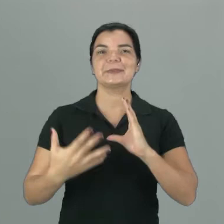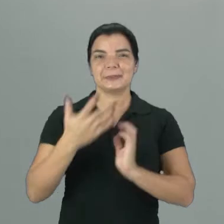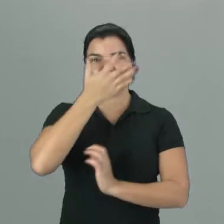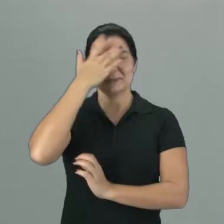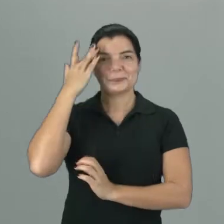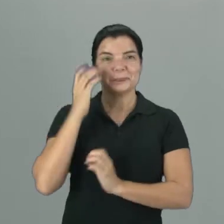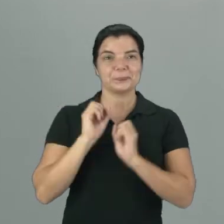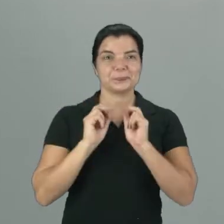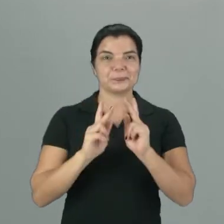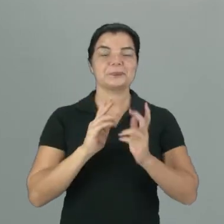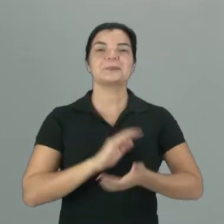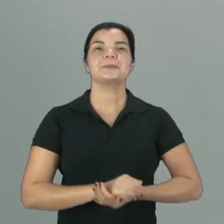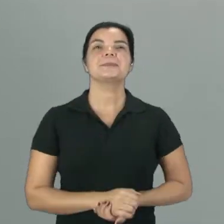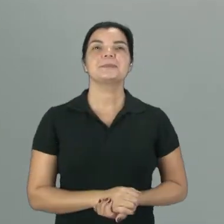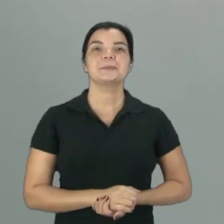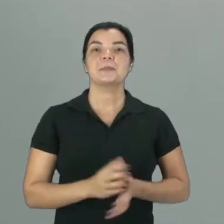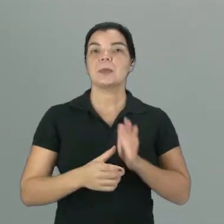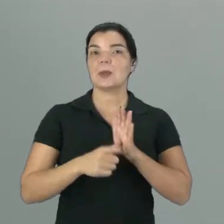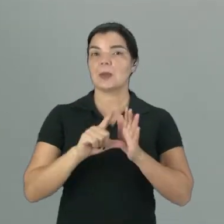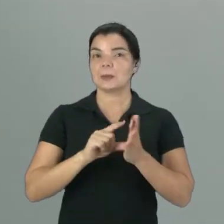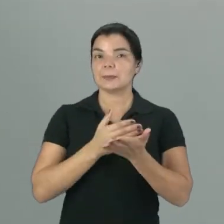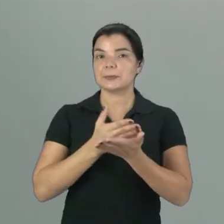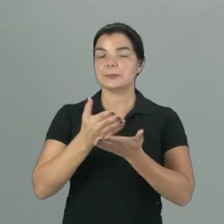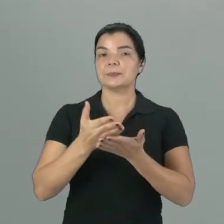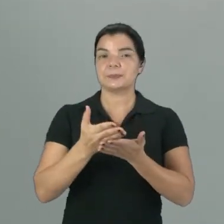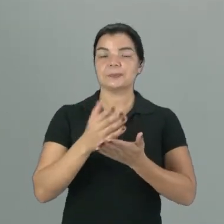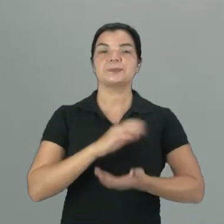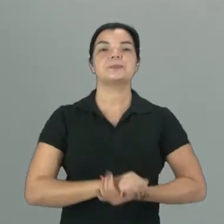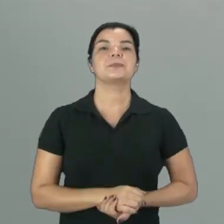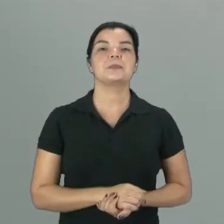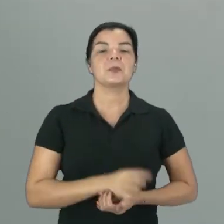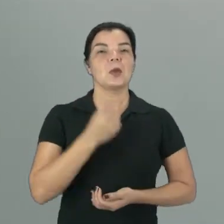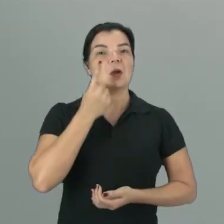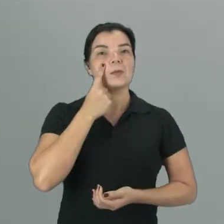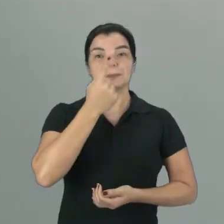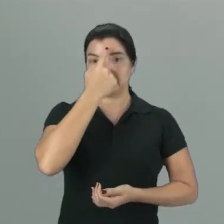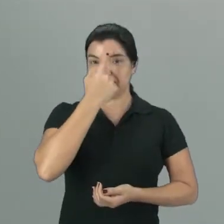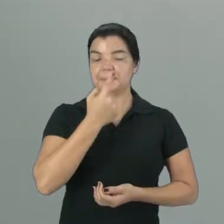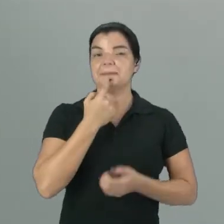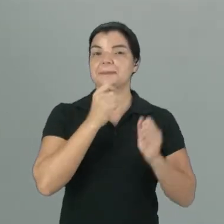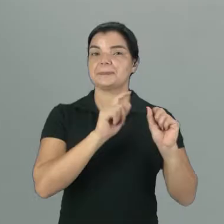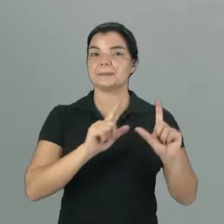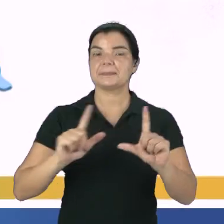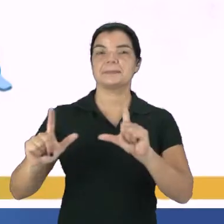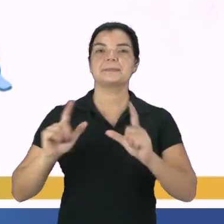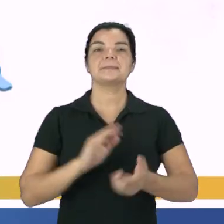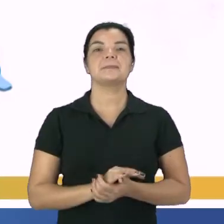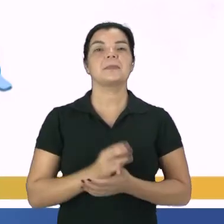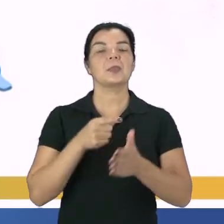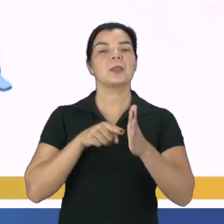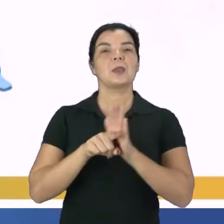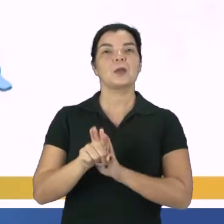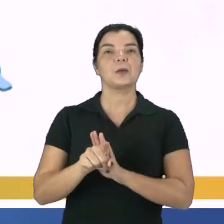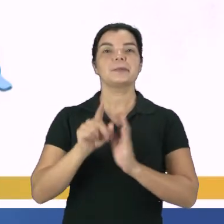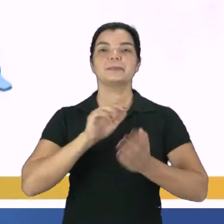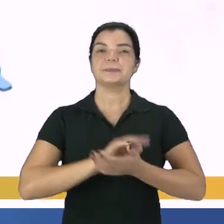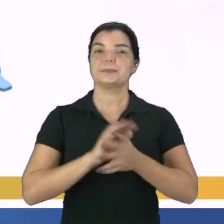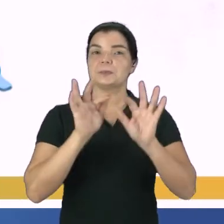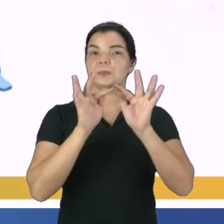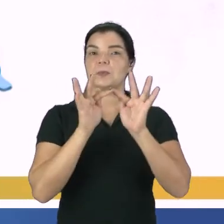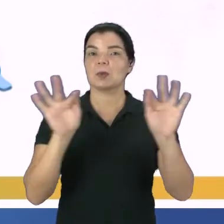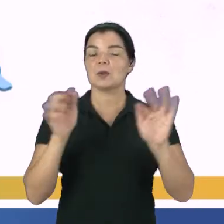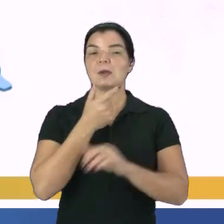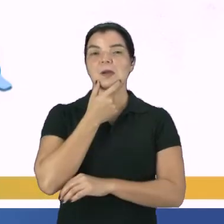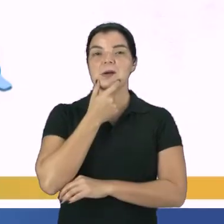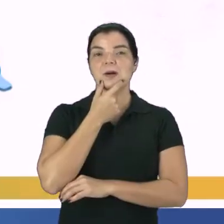características, ok? Então vamos lá. Antes de nós iniciarmos, observem a imagem aí. A pergunta é, what do they